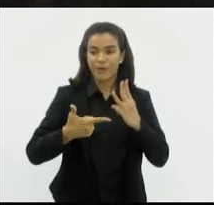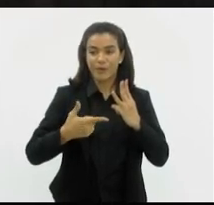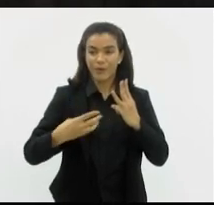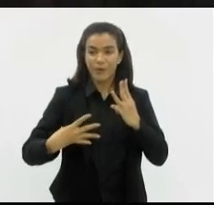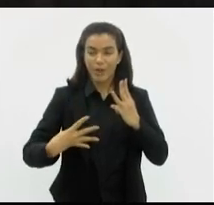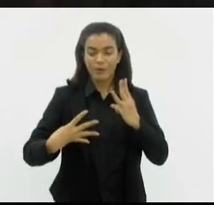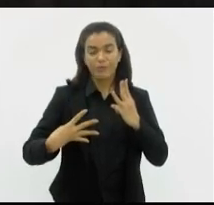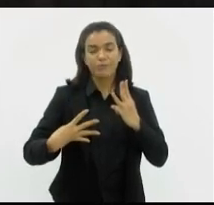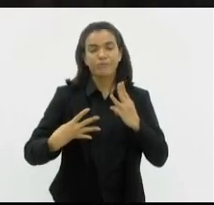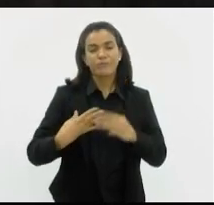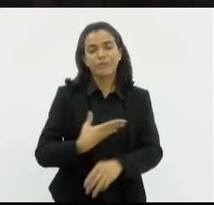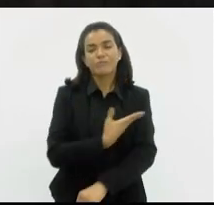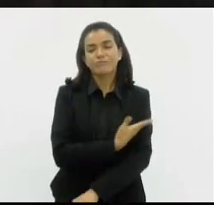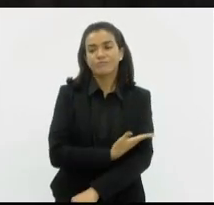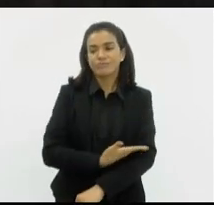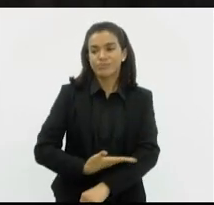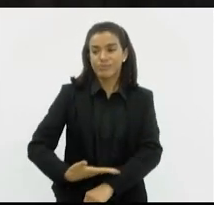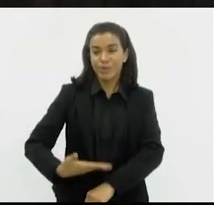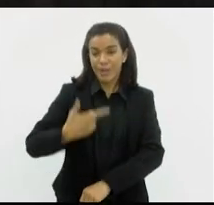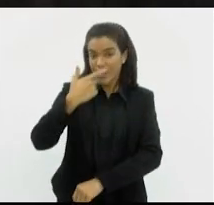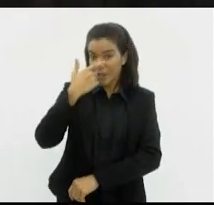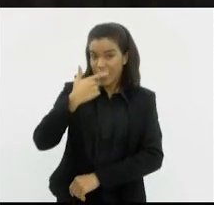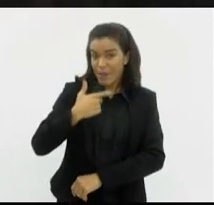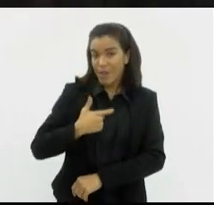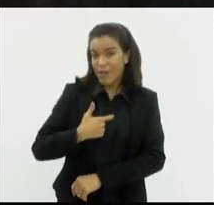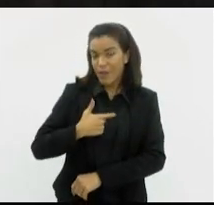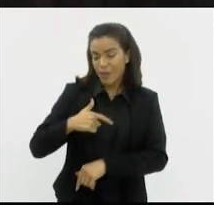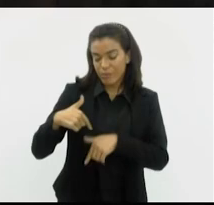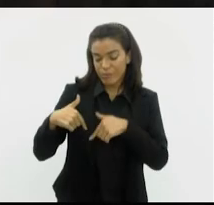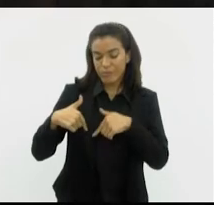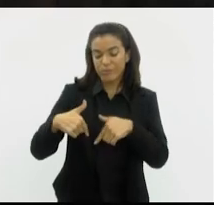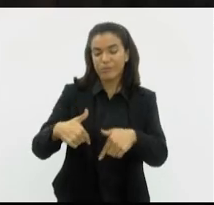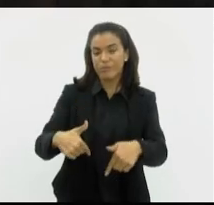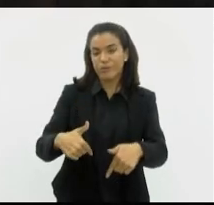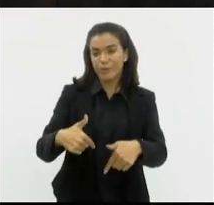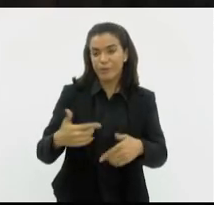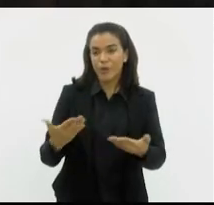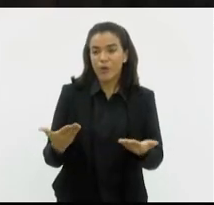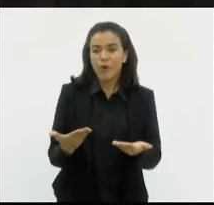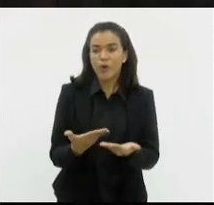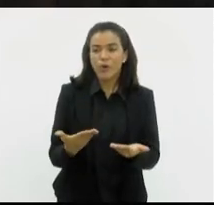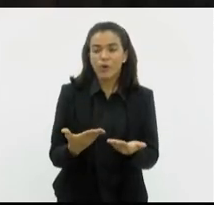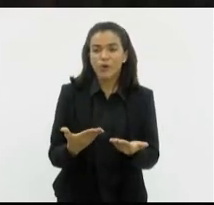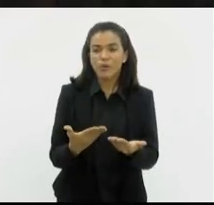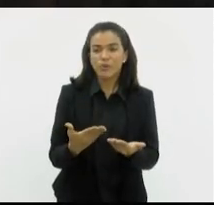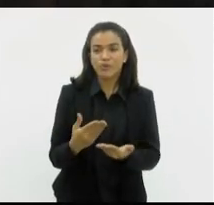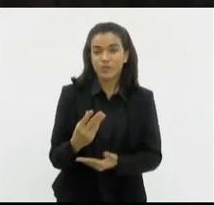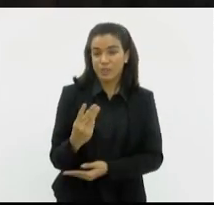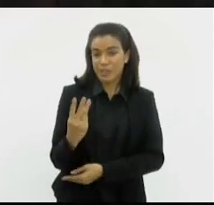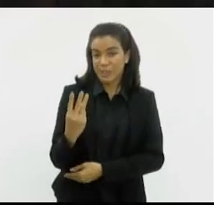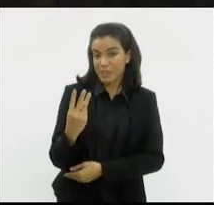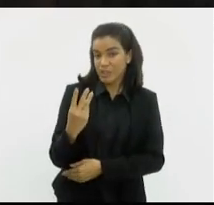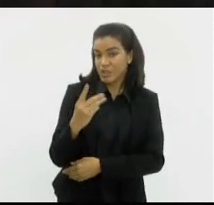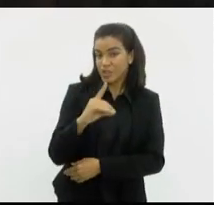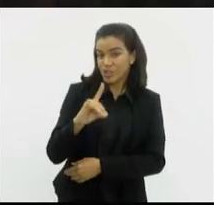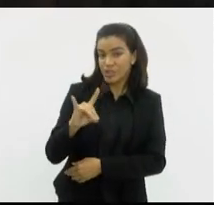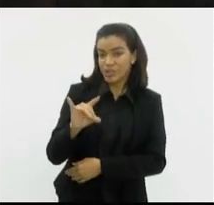como habitualmente faço, né? Hoje é dia 3 de abril,